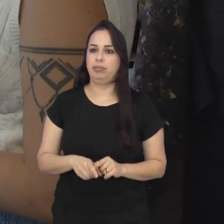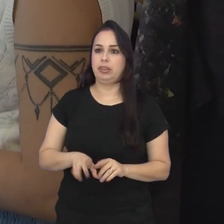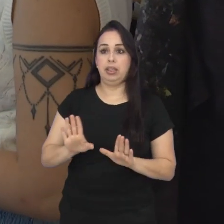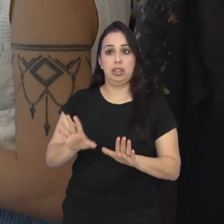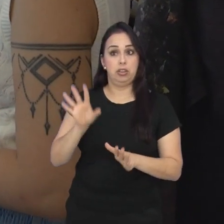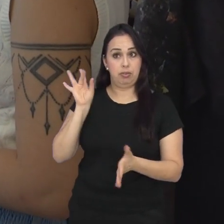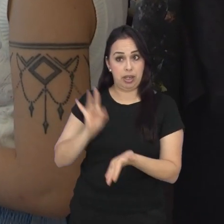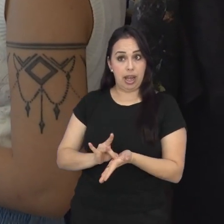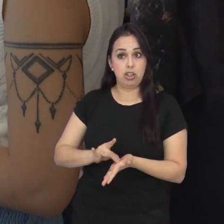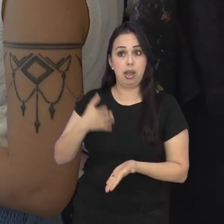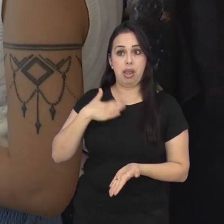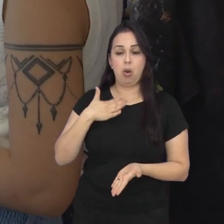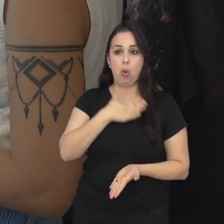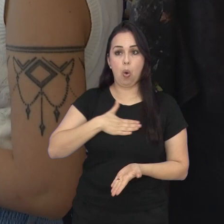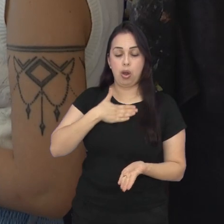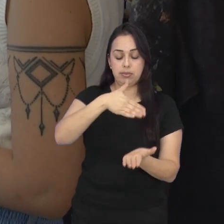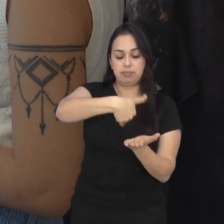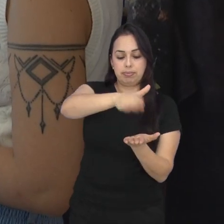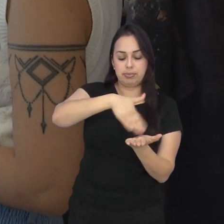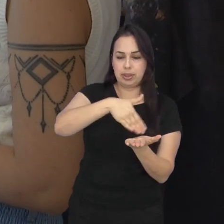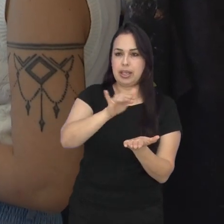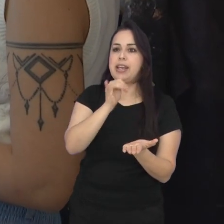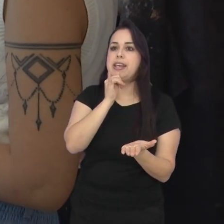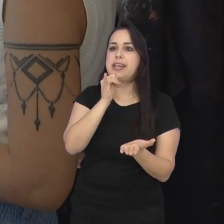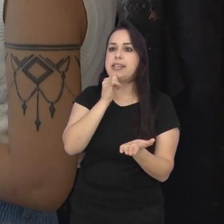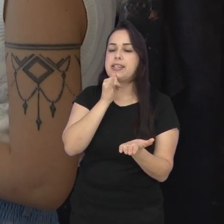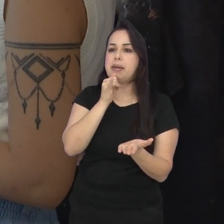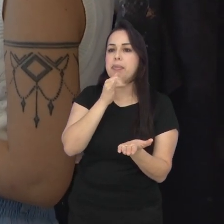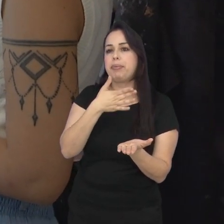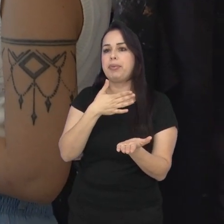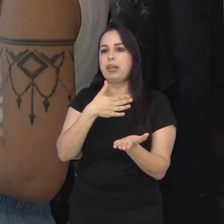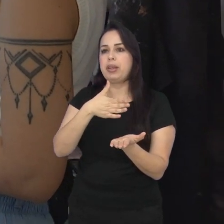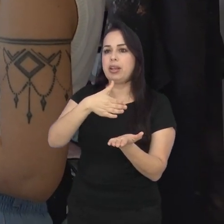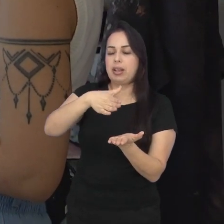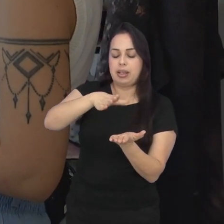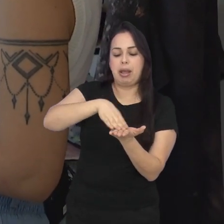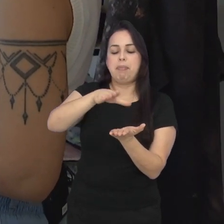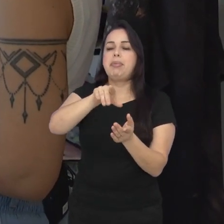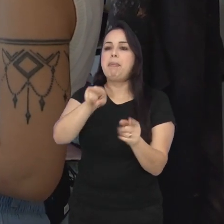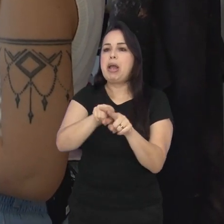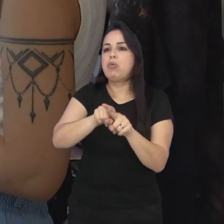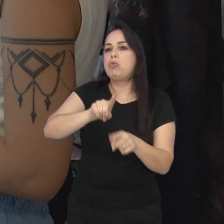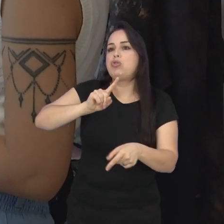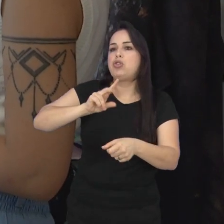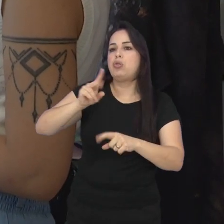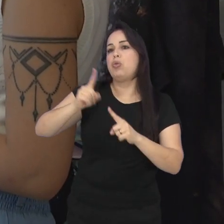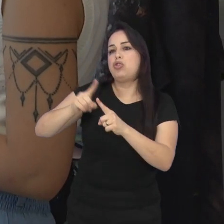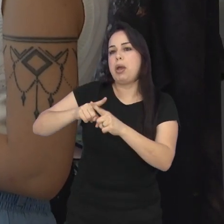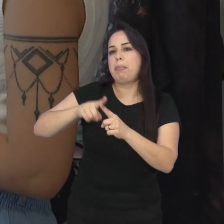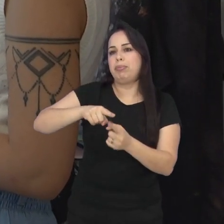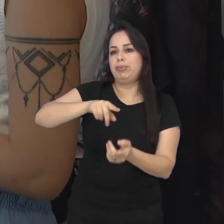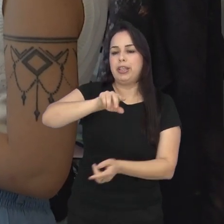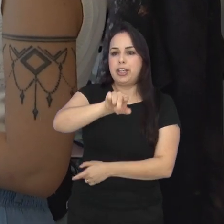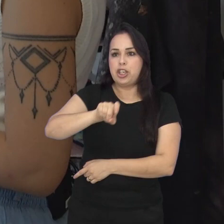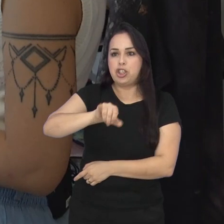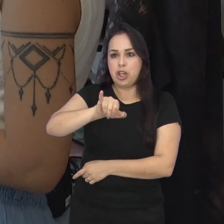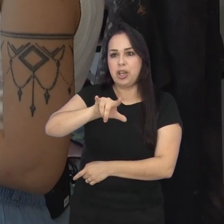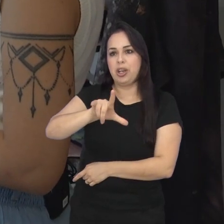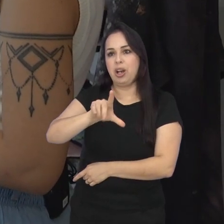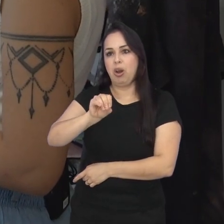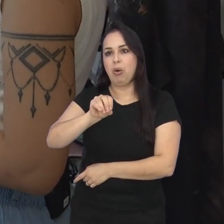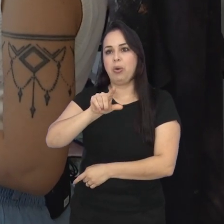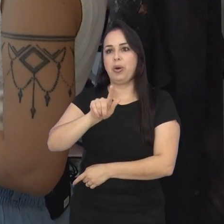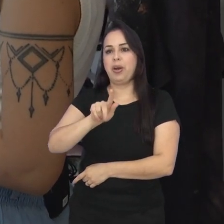tá? É muito difícil de eu, por exemplo, trabalhar com a gravura, com a xilogravura, que eu